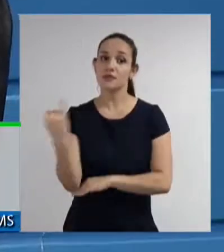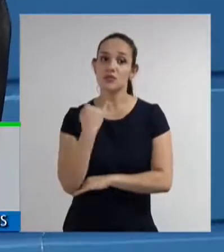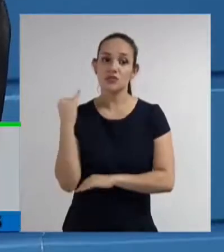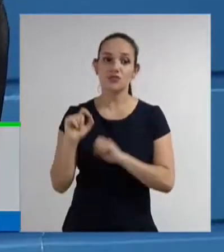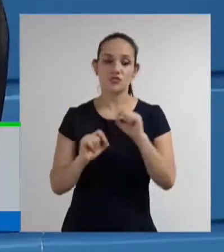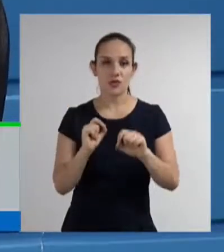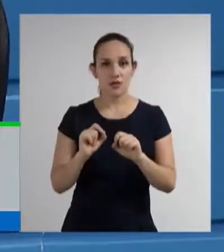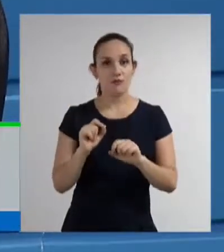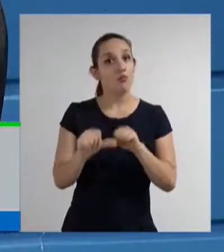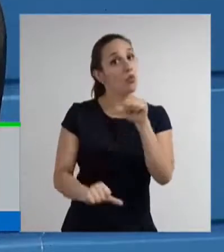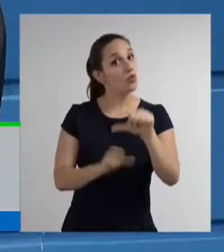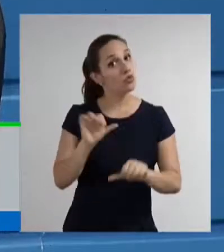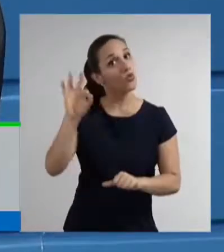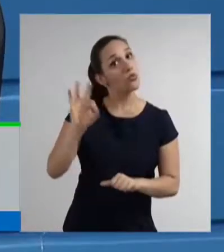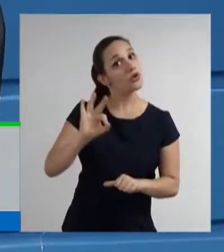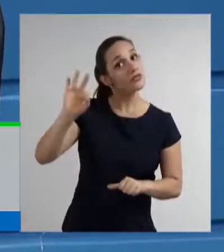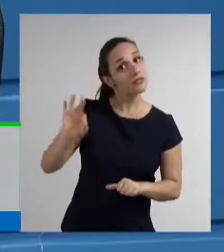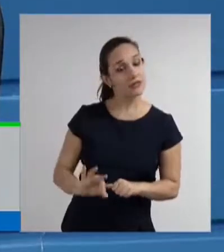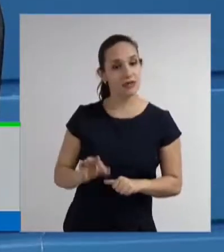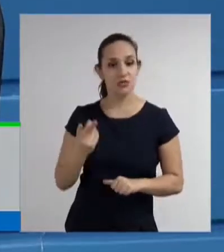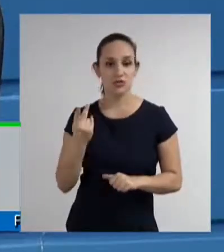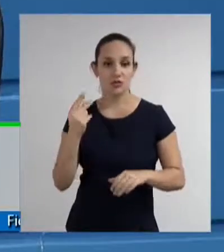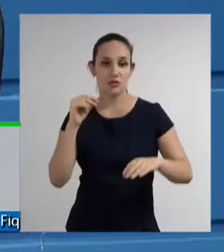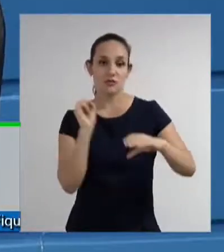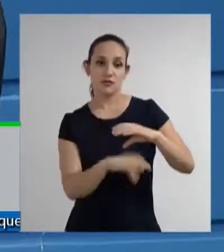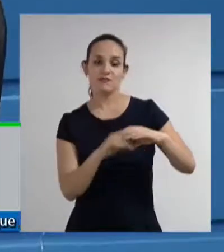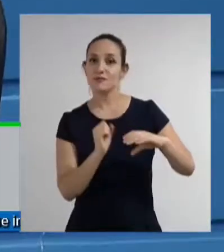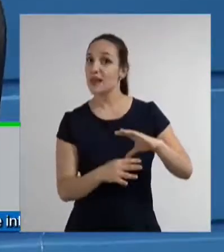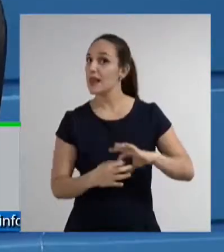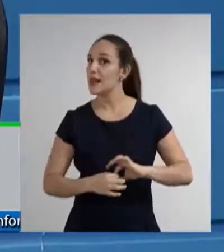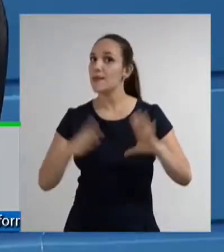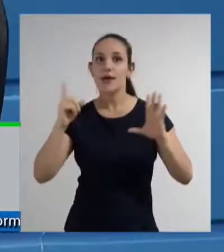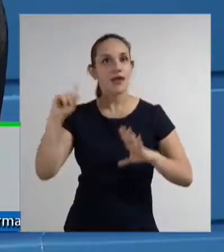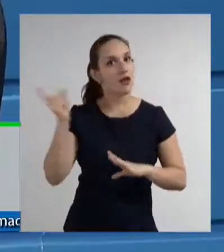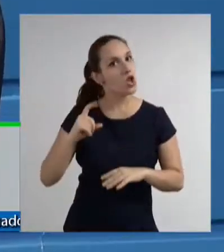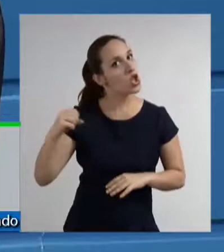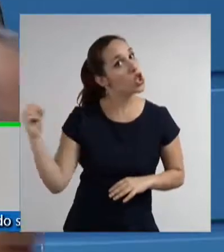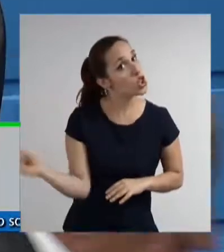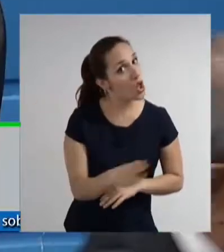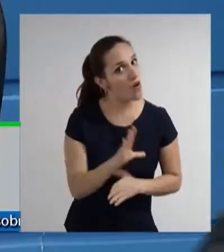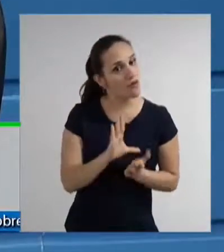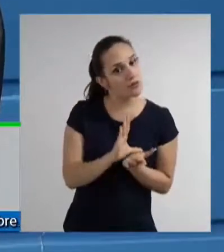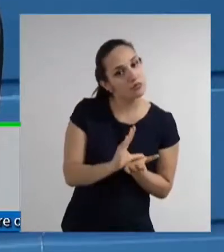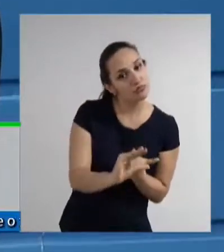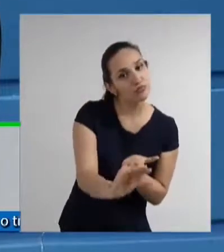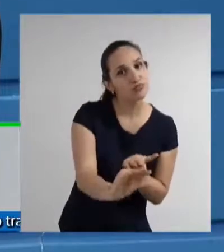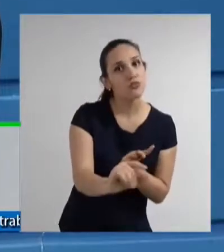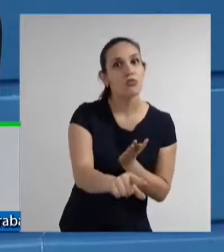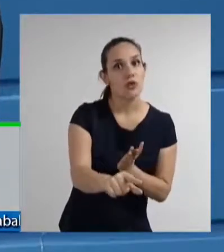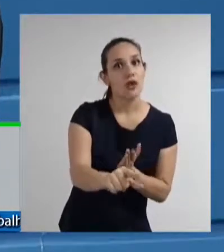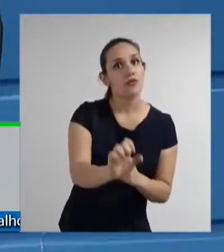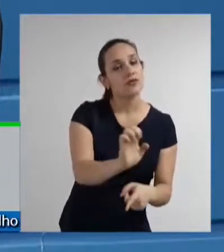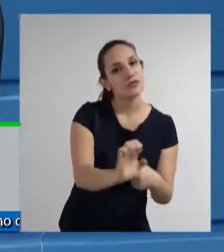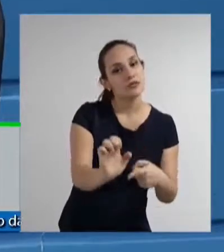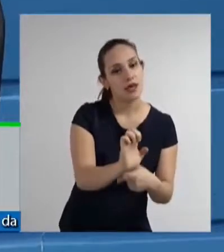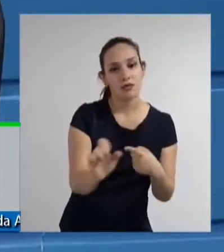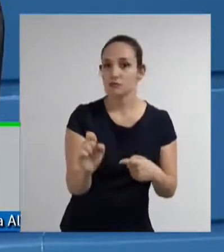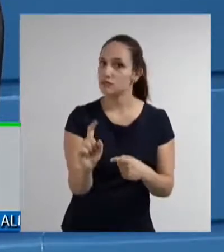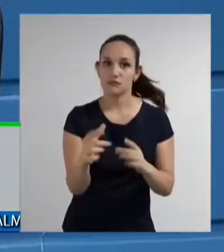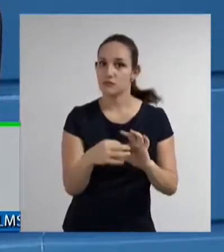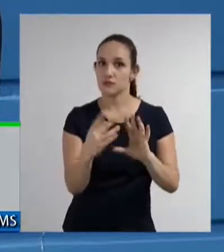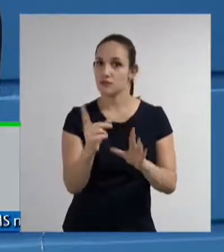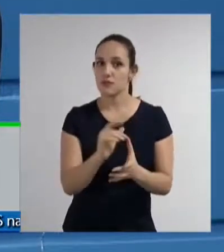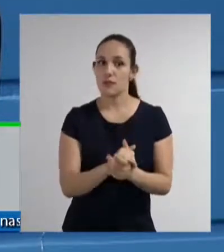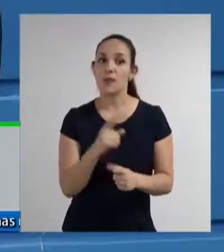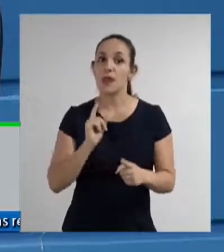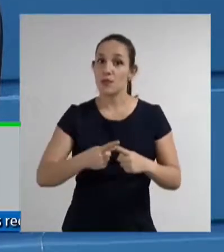alteração no percentual do fundo de reserva não autoriza novos repasses ao Tesouro do Estado, tendo em vista que